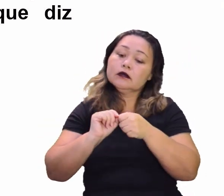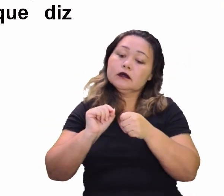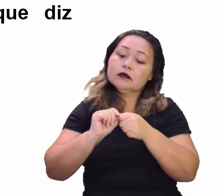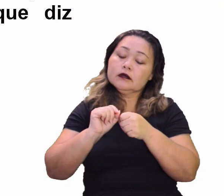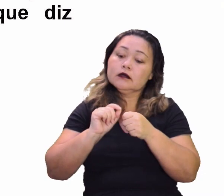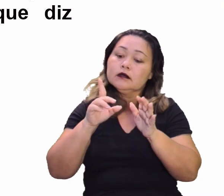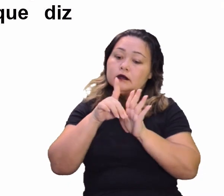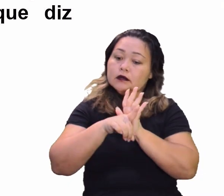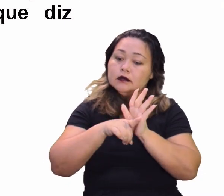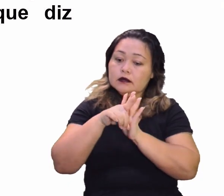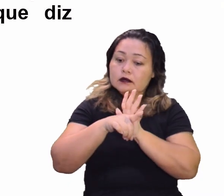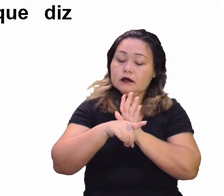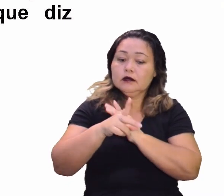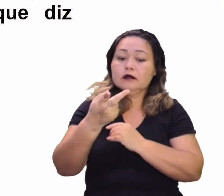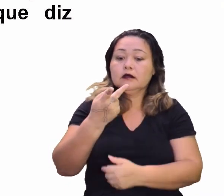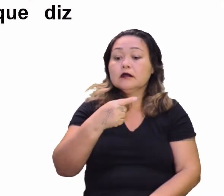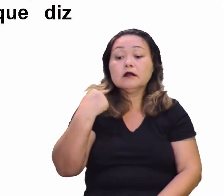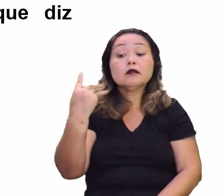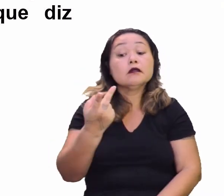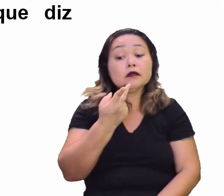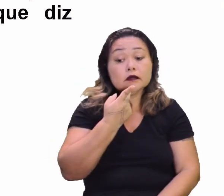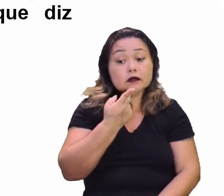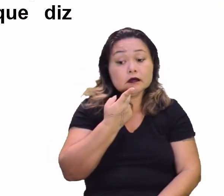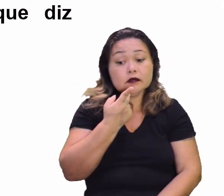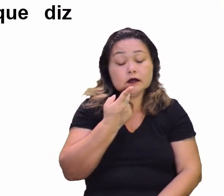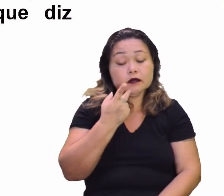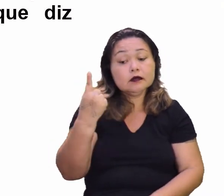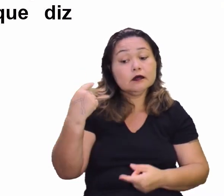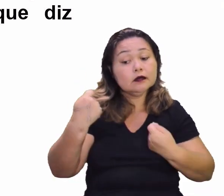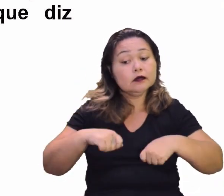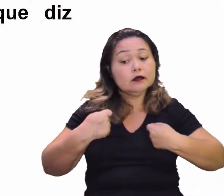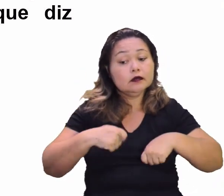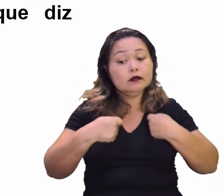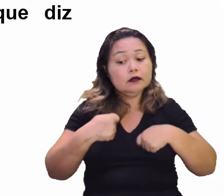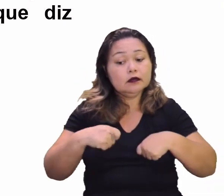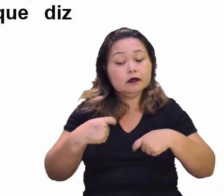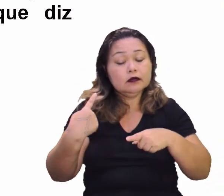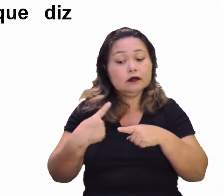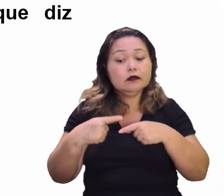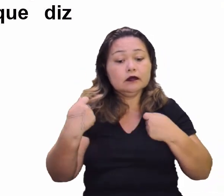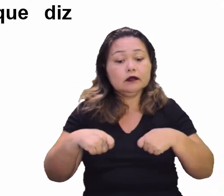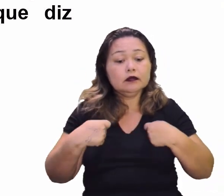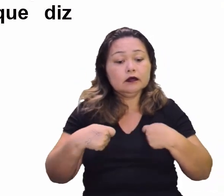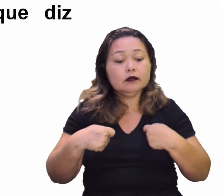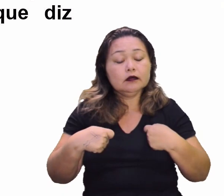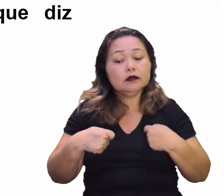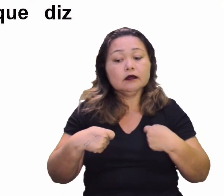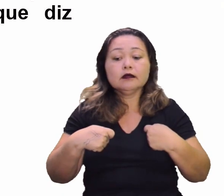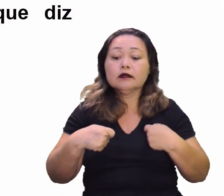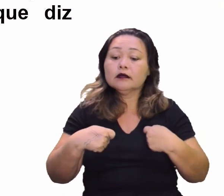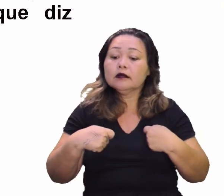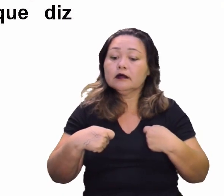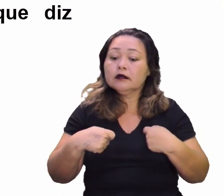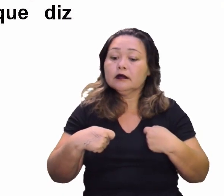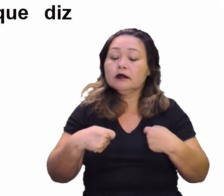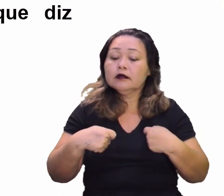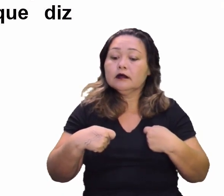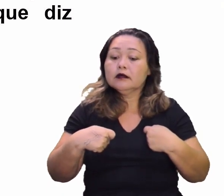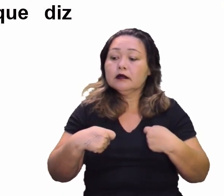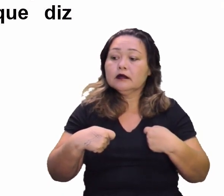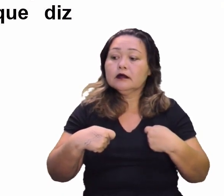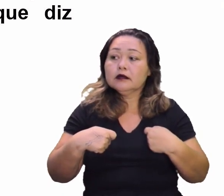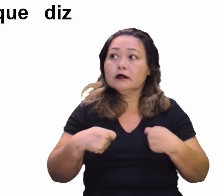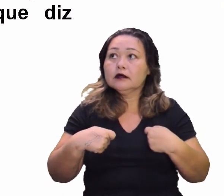a ferrovia. Exatamente. Nós falamos que era por necessidade de eles